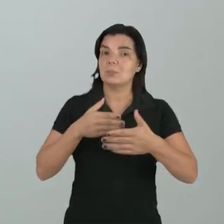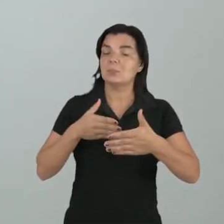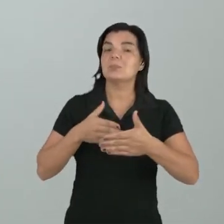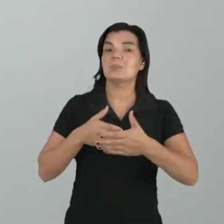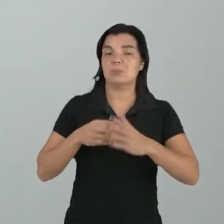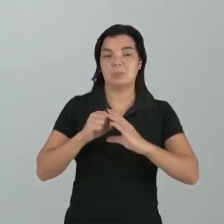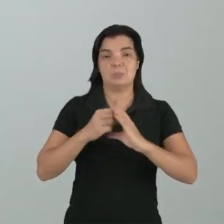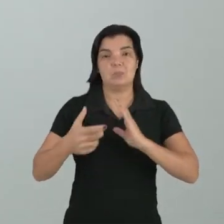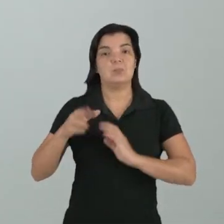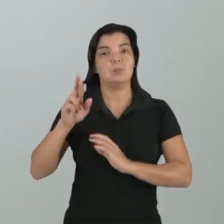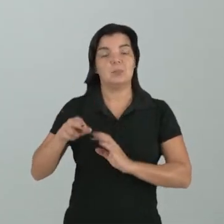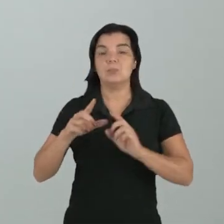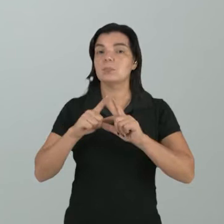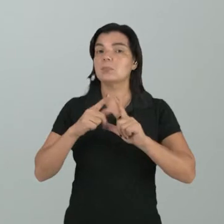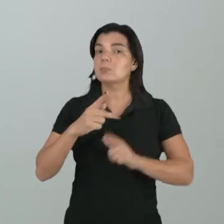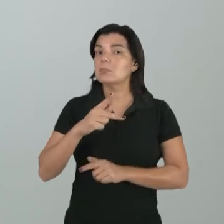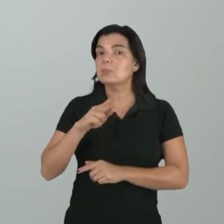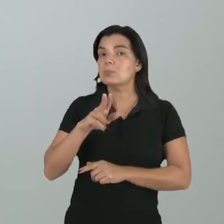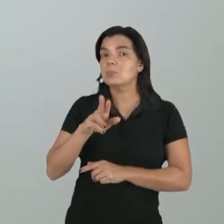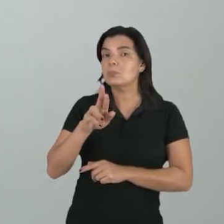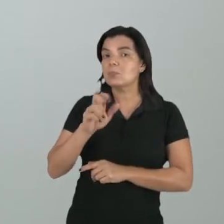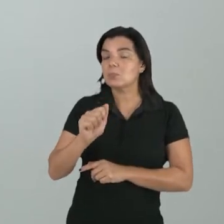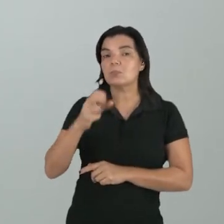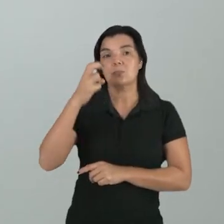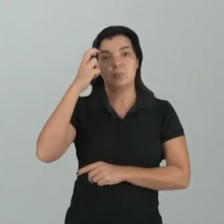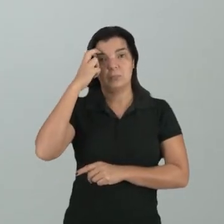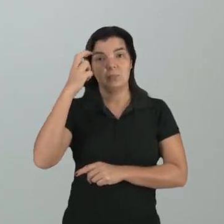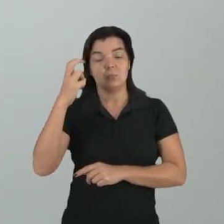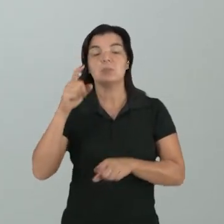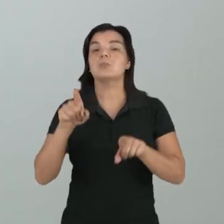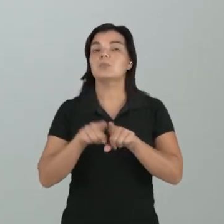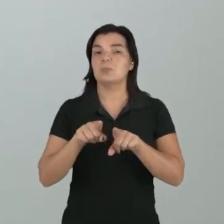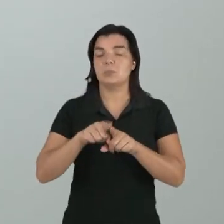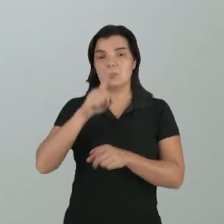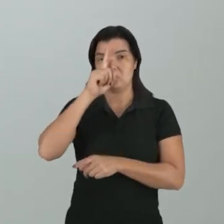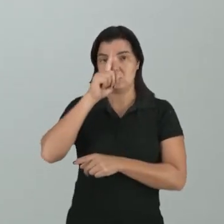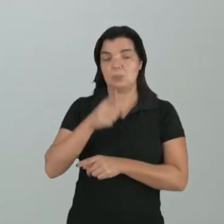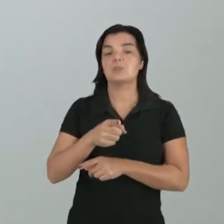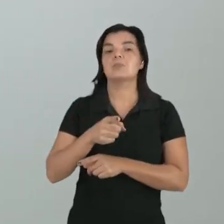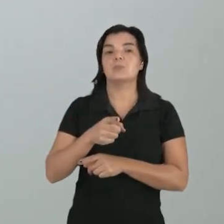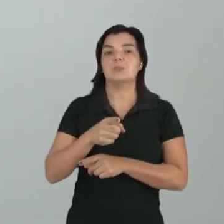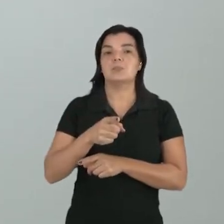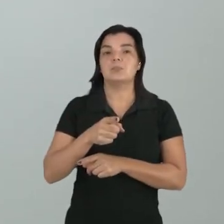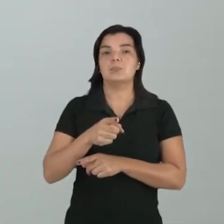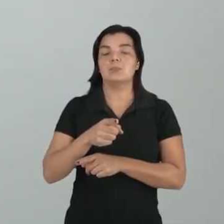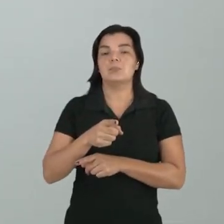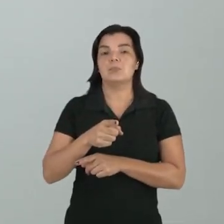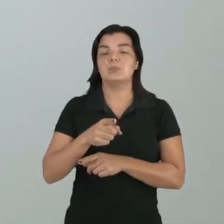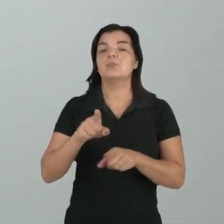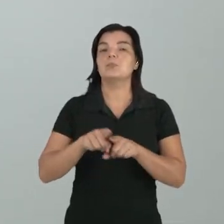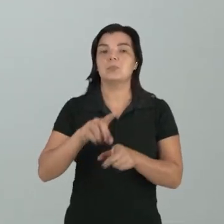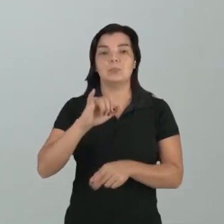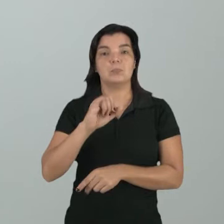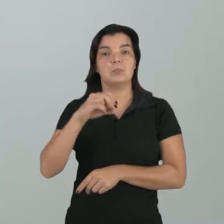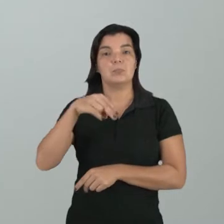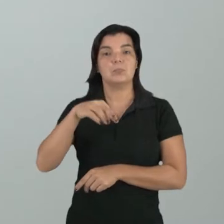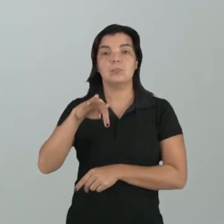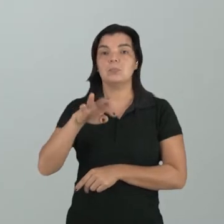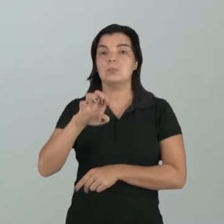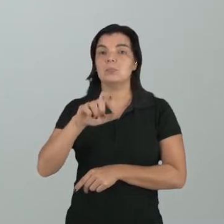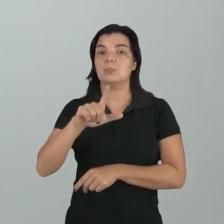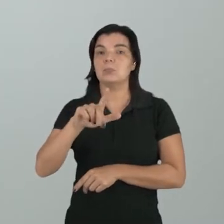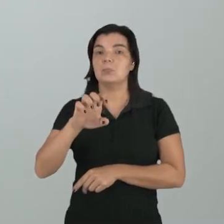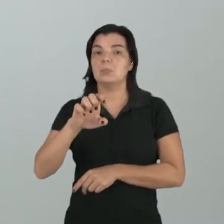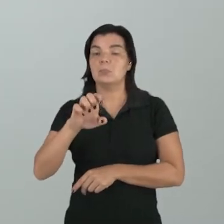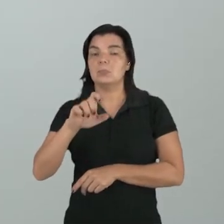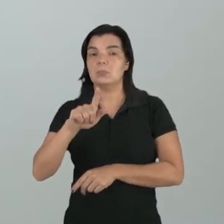moral, ela é derivada da razão pura. Ela vem do inteligível, a uma ordem inteligível, racional,